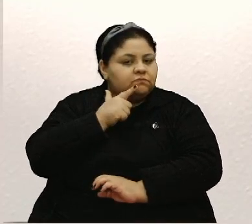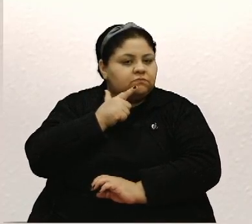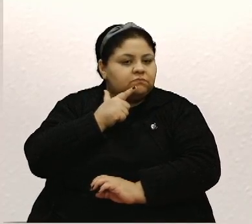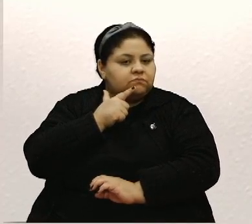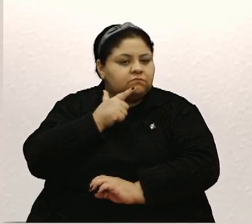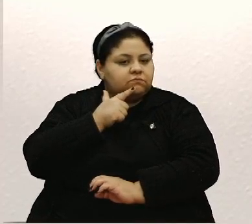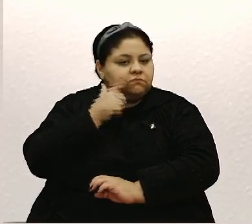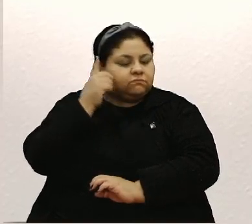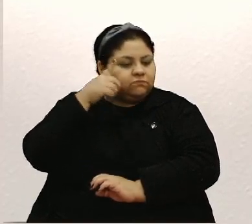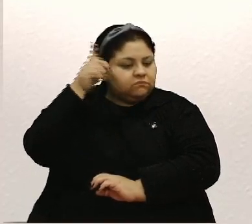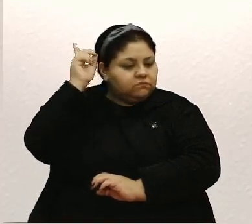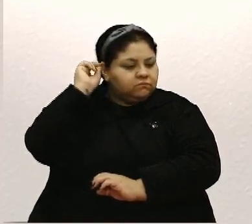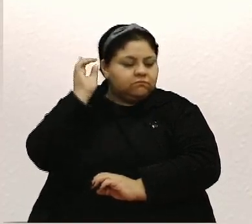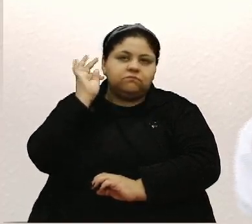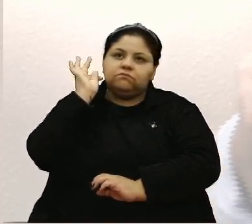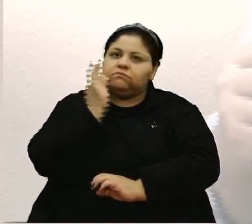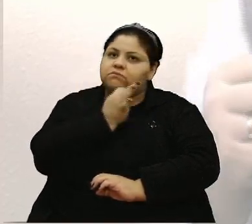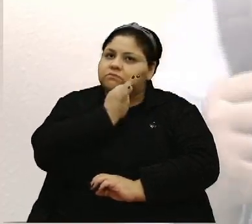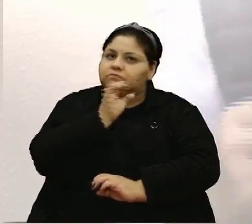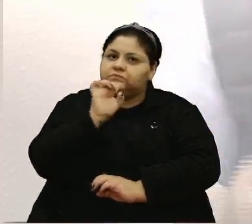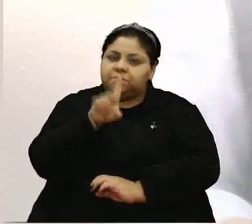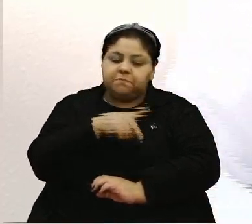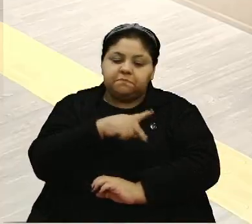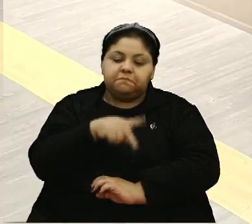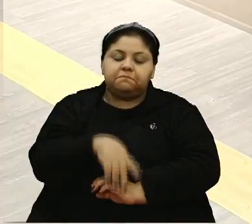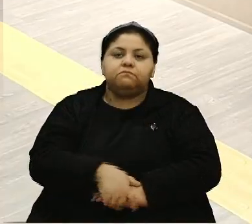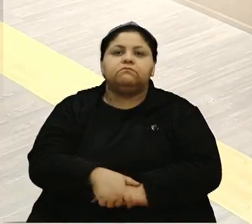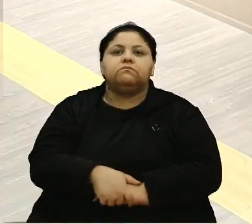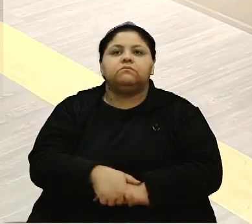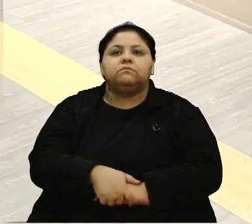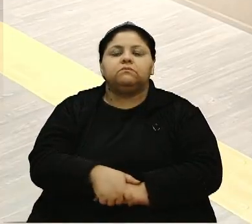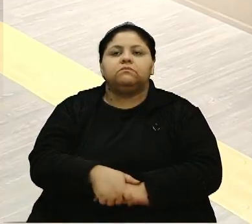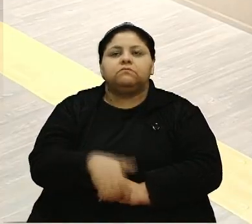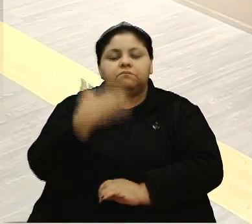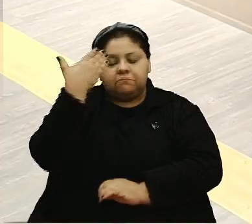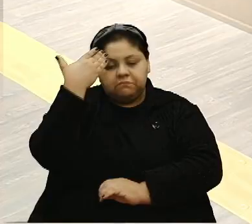Lucas Dil e vereadora Tatiane Friis. Era isso, senhora presidente. Obrigada, vereador Bressan.